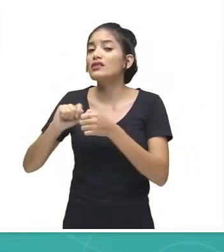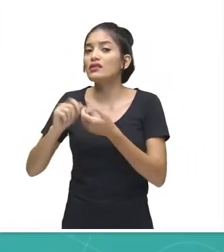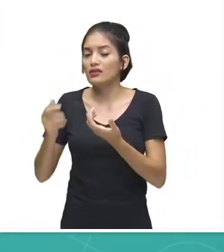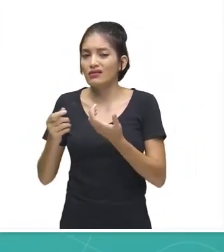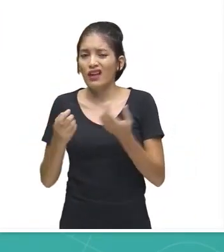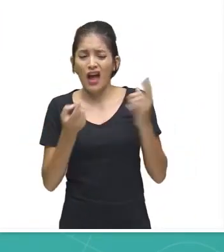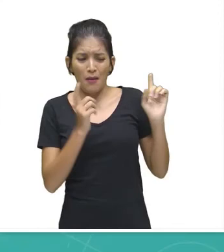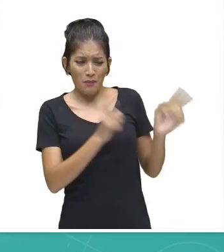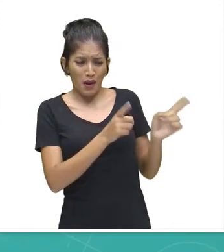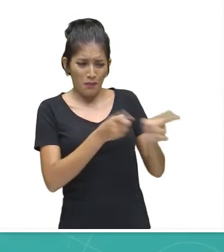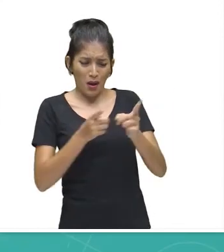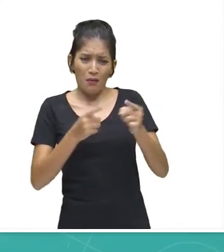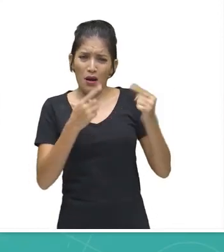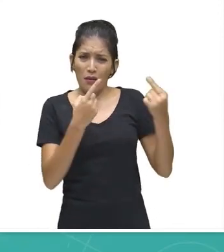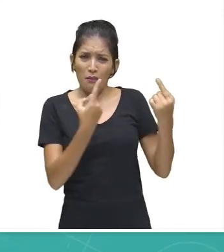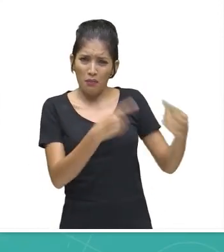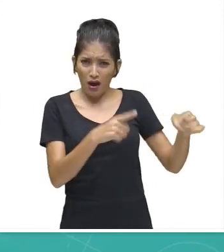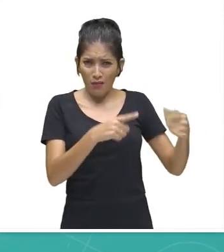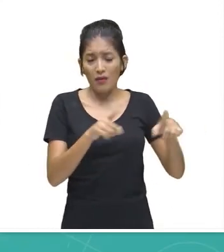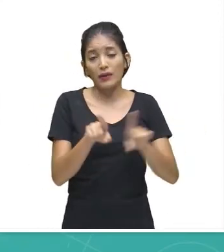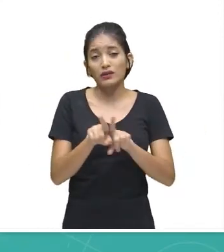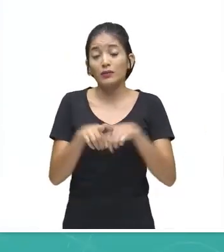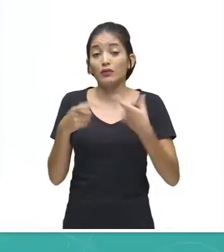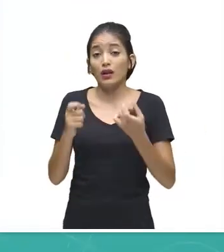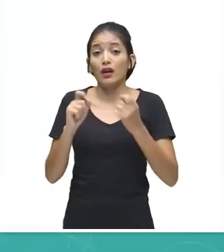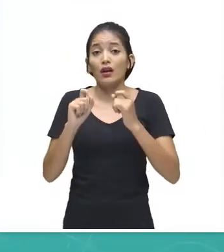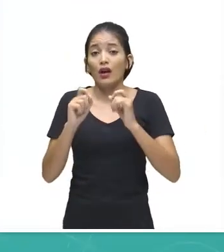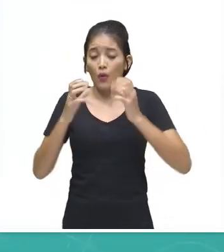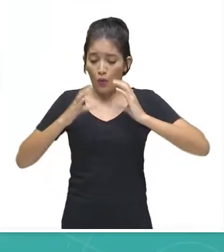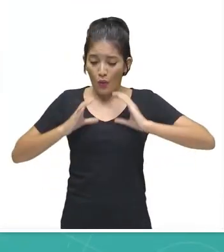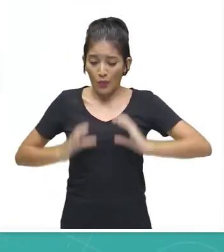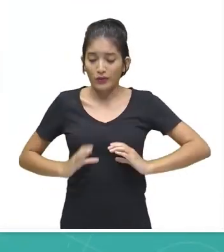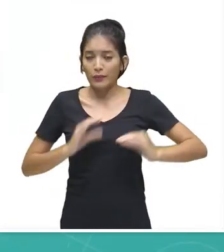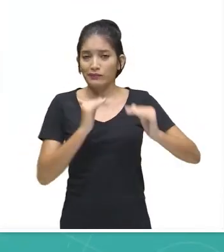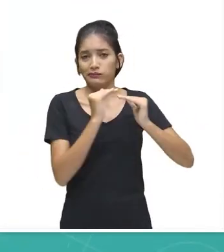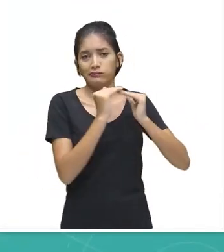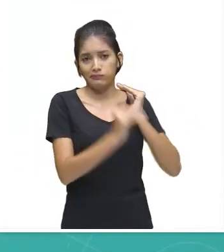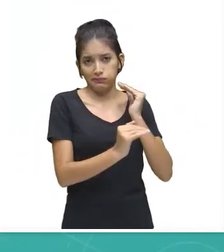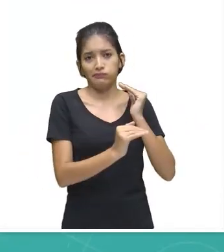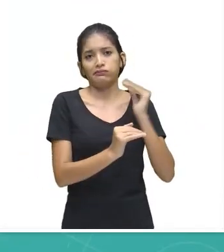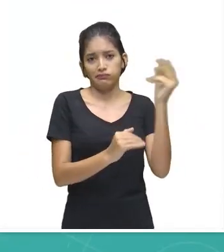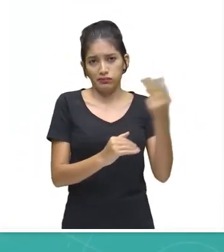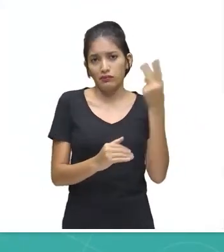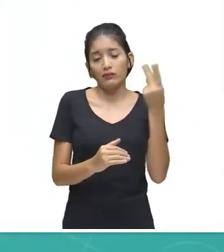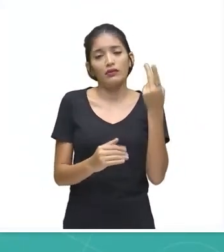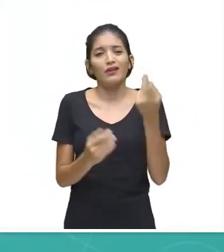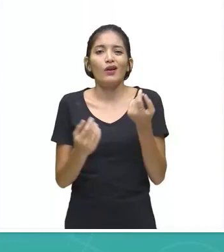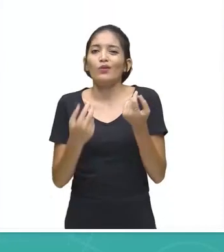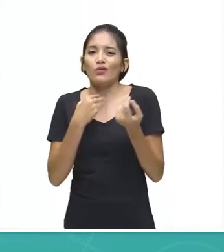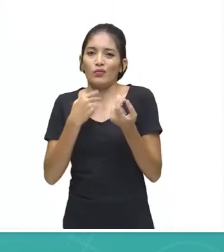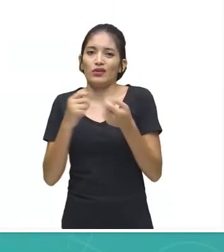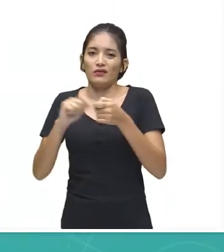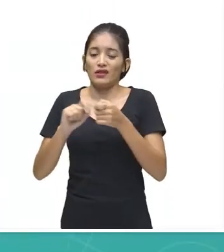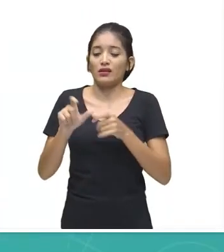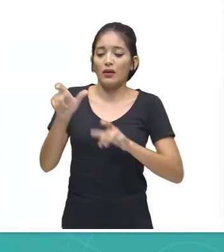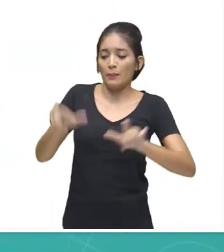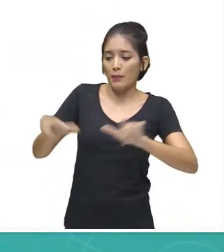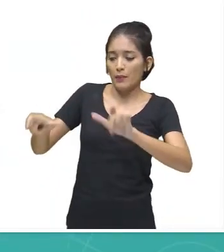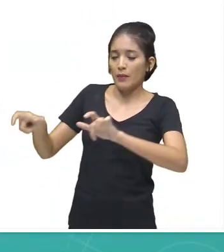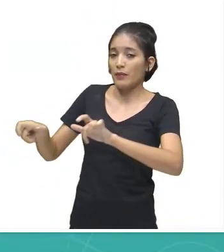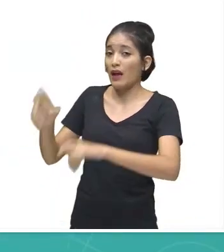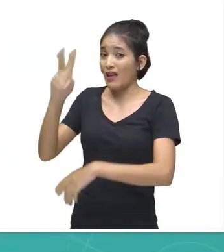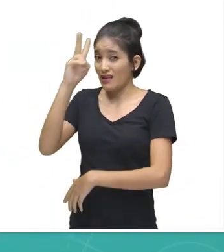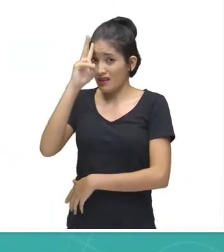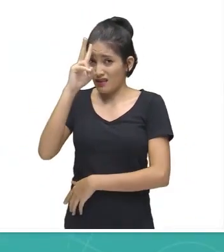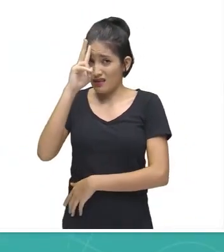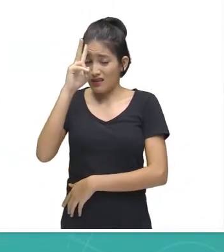Então, essas atitudes são atitudes que são contravalores e nós não devemos fazer com os outros. Lembrem